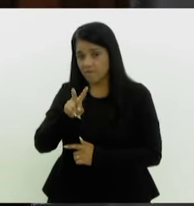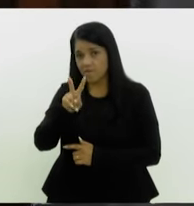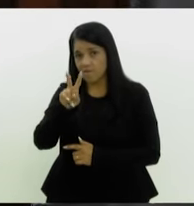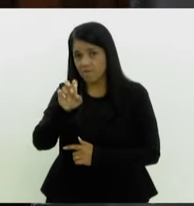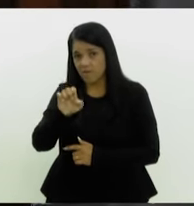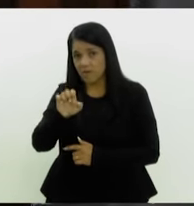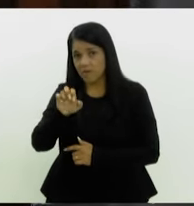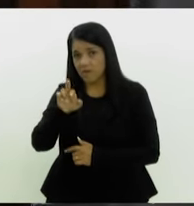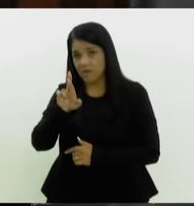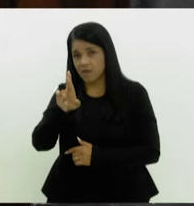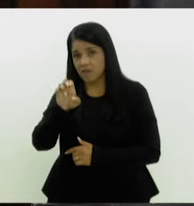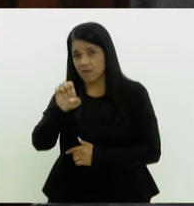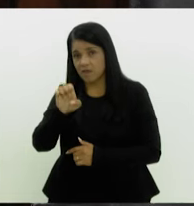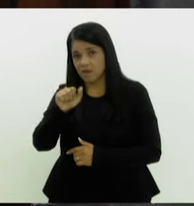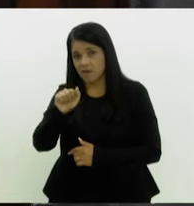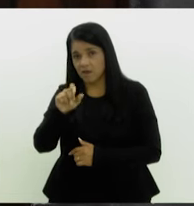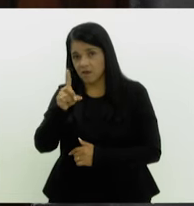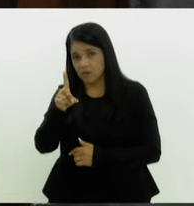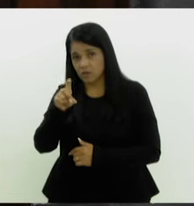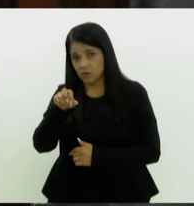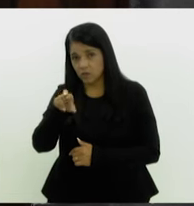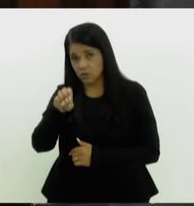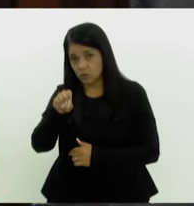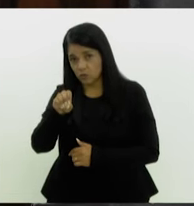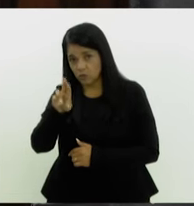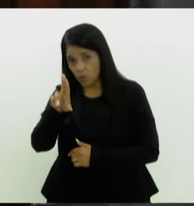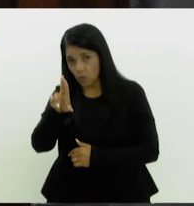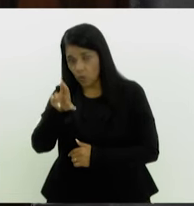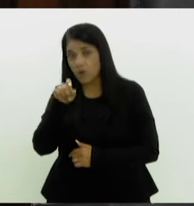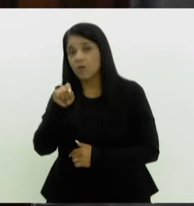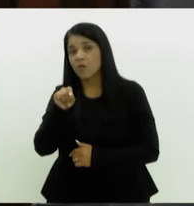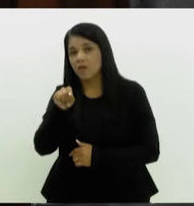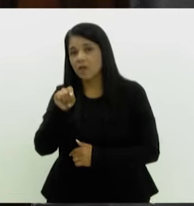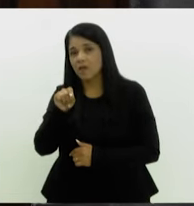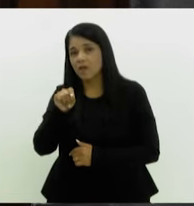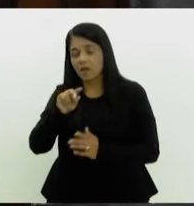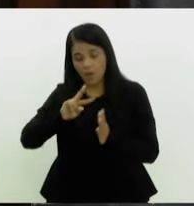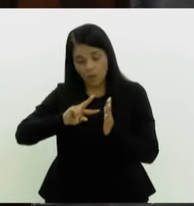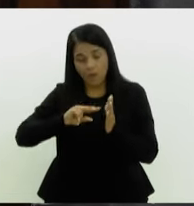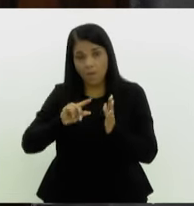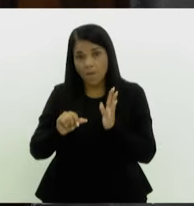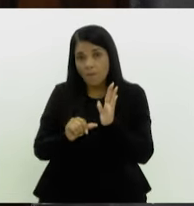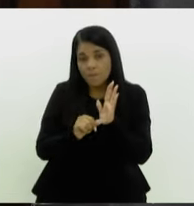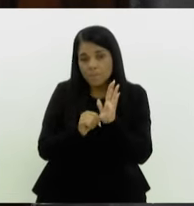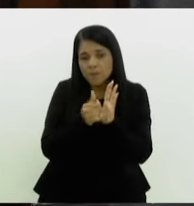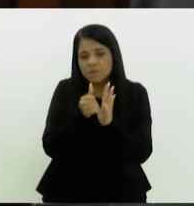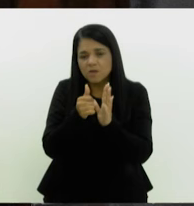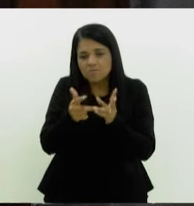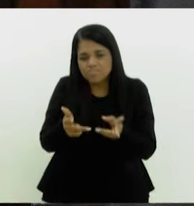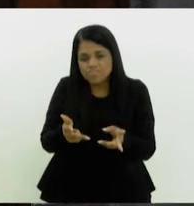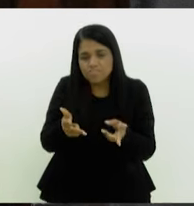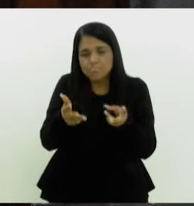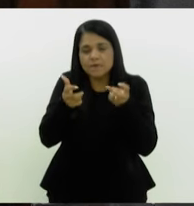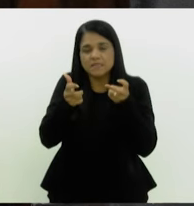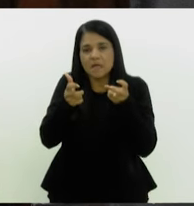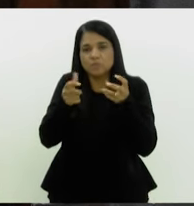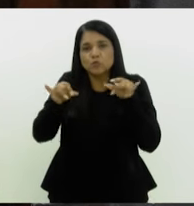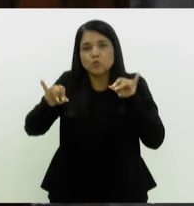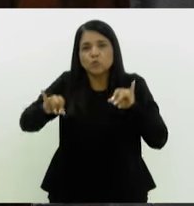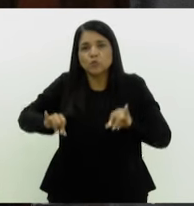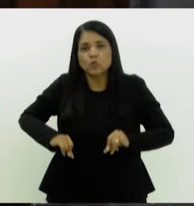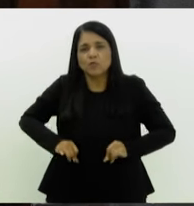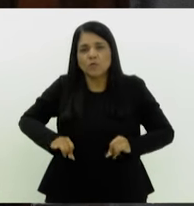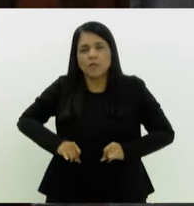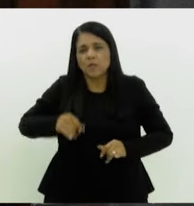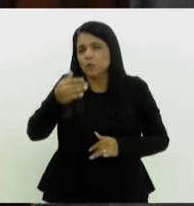Vereador Vereador é aquele primeiro que vê a dor das pessoas quem